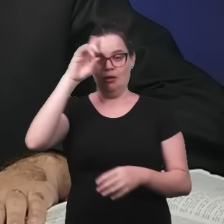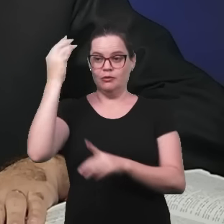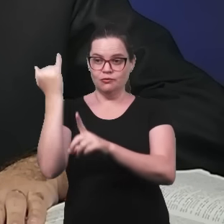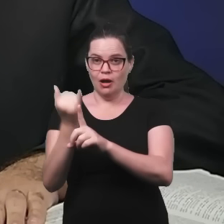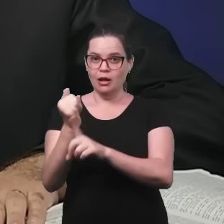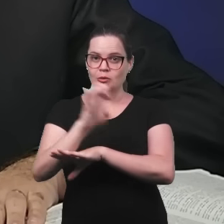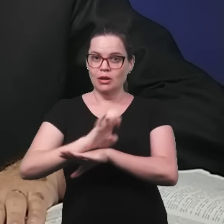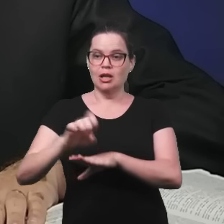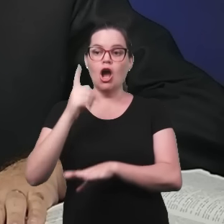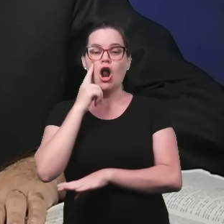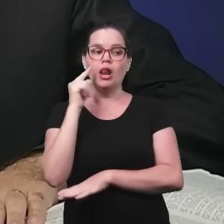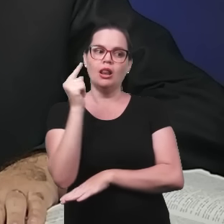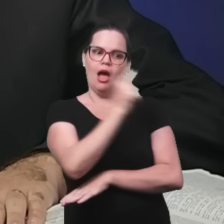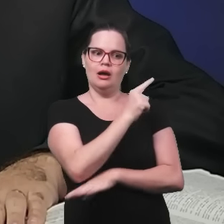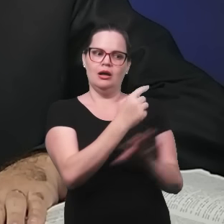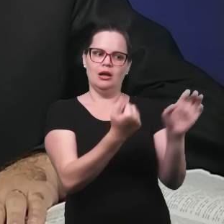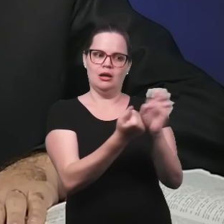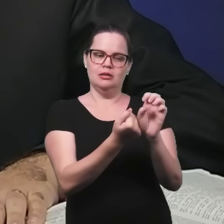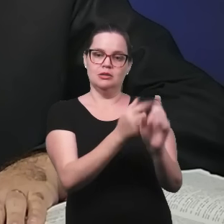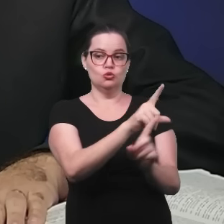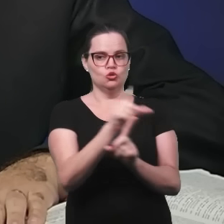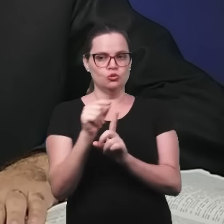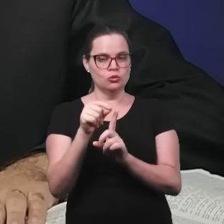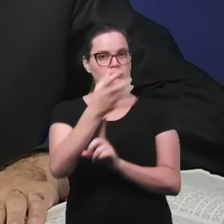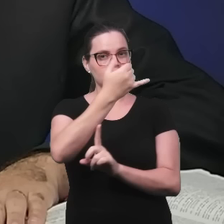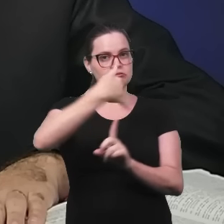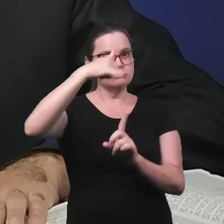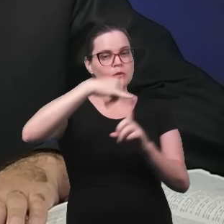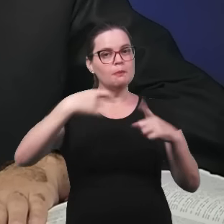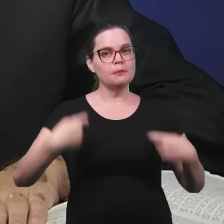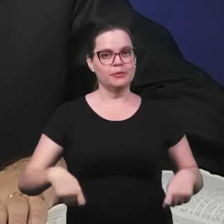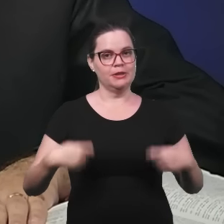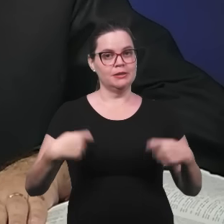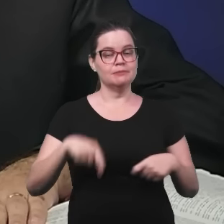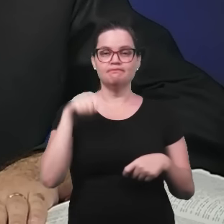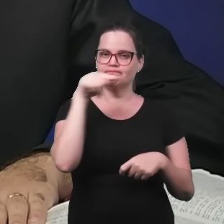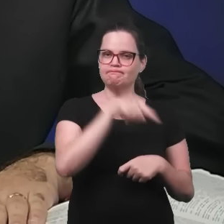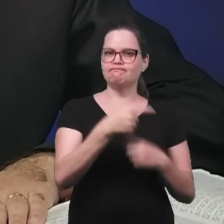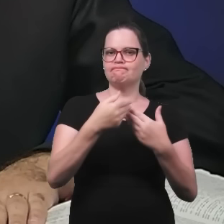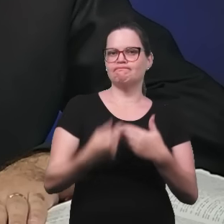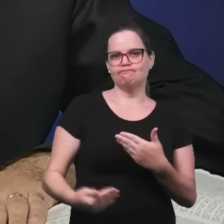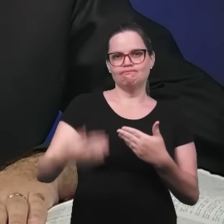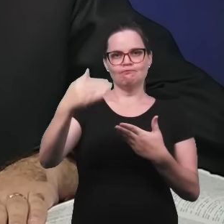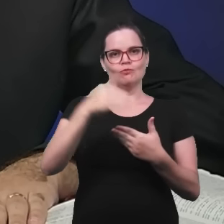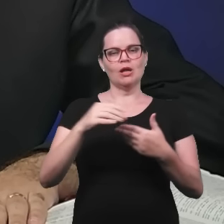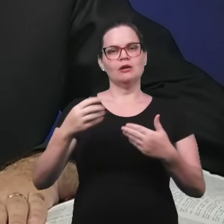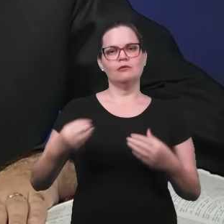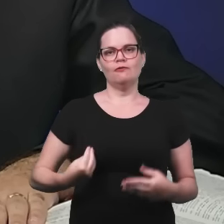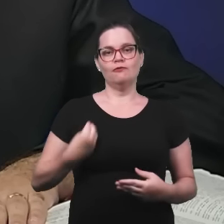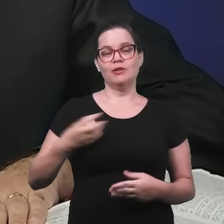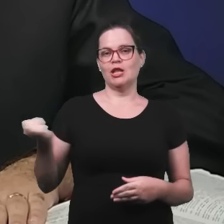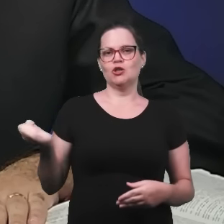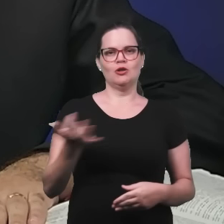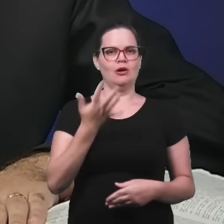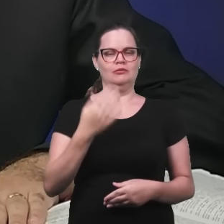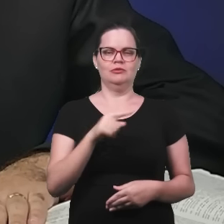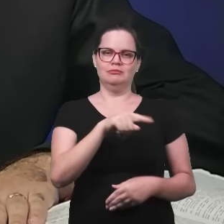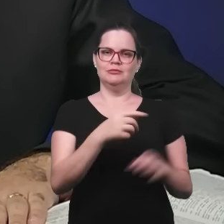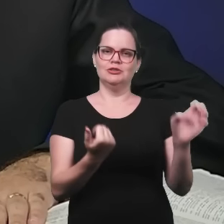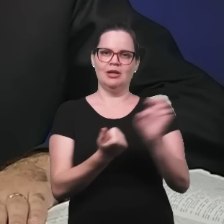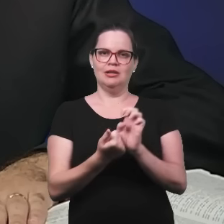profeta. Então, a partir dali, a vida de Eliseu se transformou. Mas Deus chama os